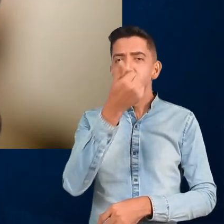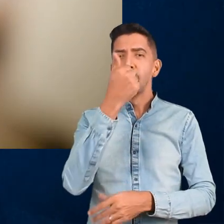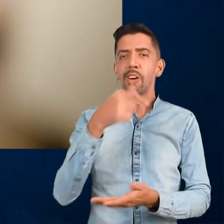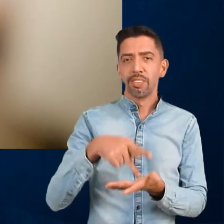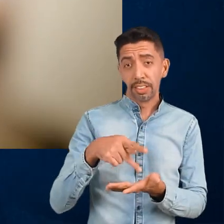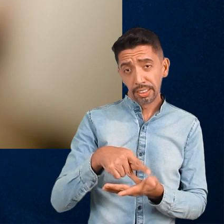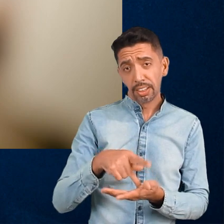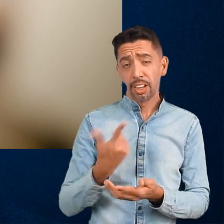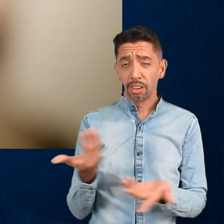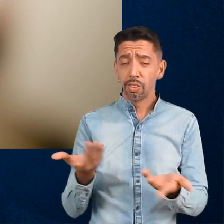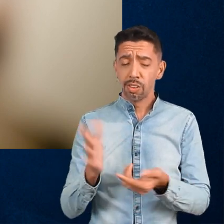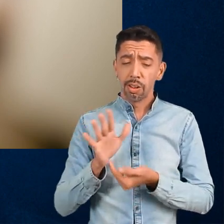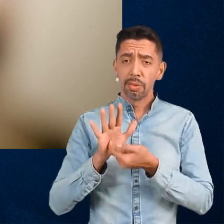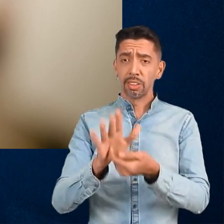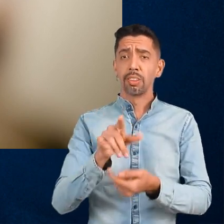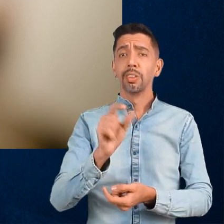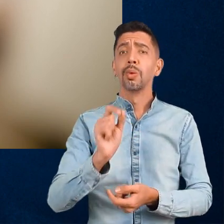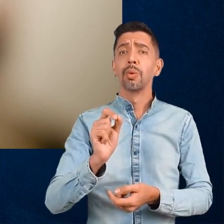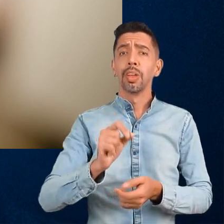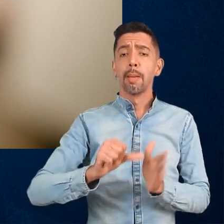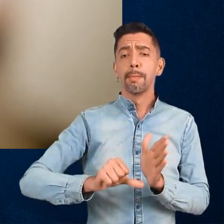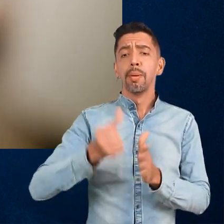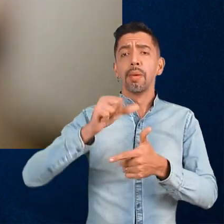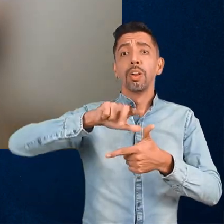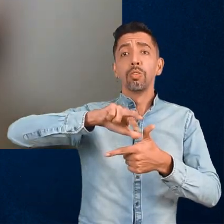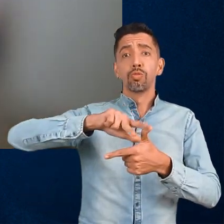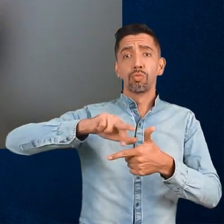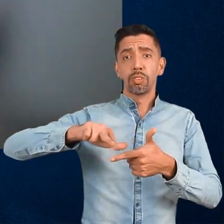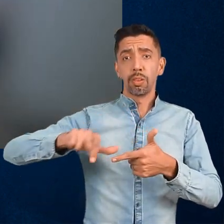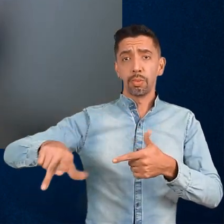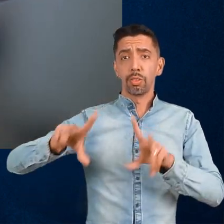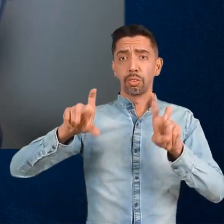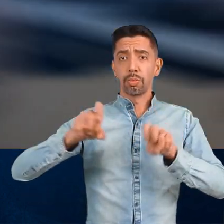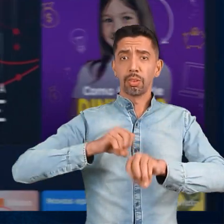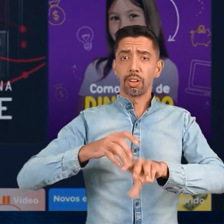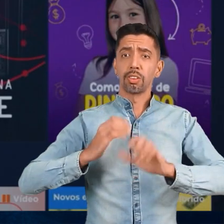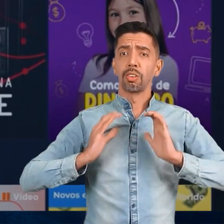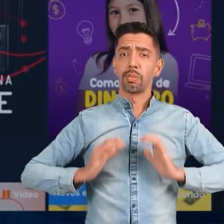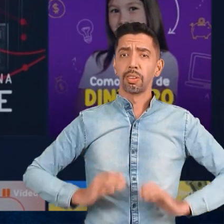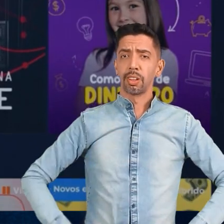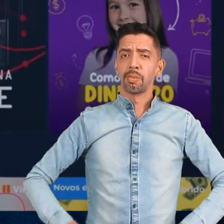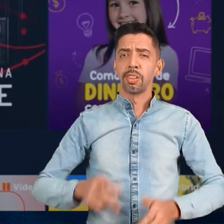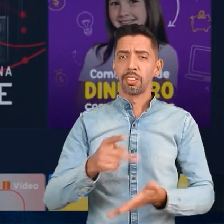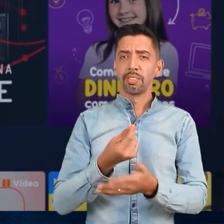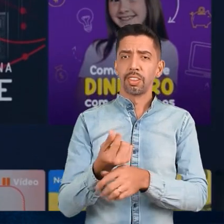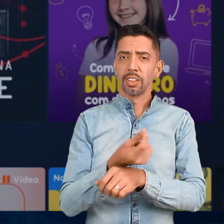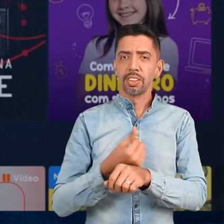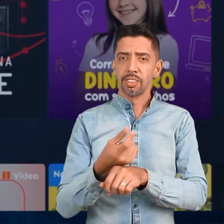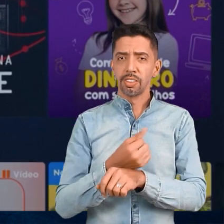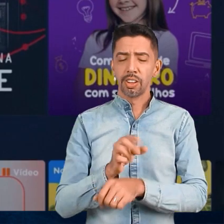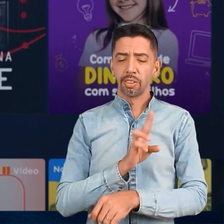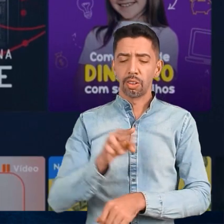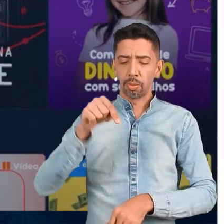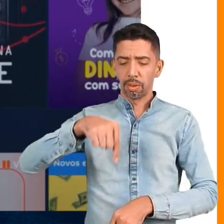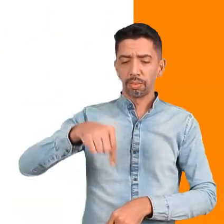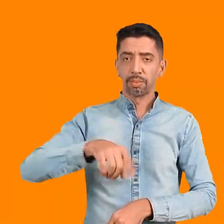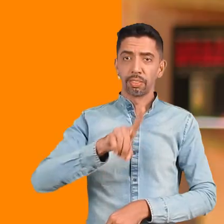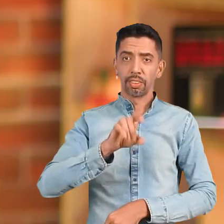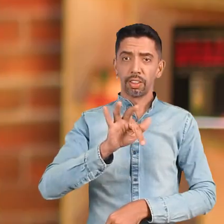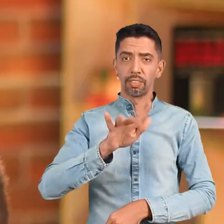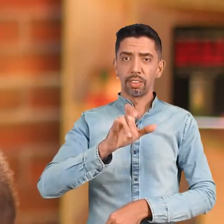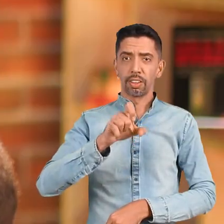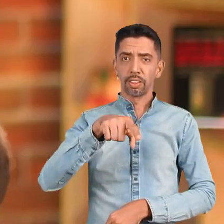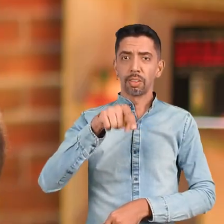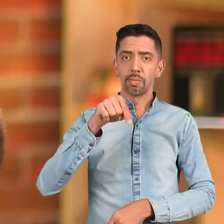apresento você o primeiro streaming de educação do comportamento financeiro, Deflix. Vou deixar aqui na descrição para você